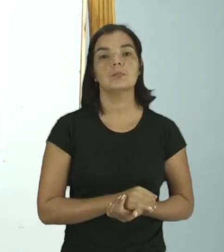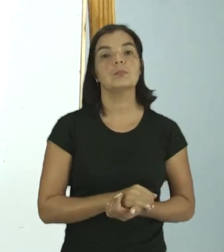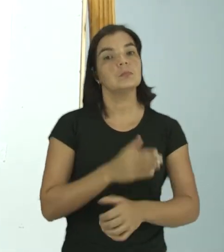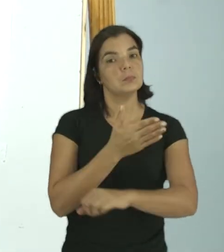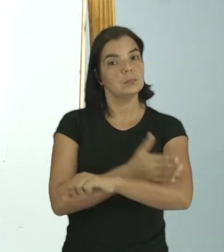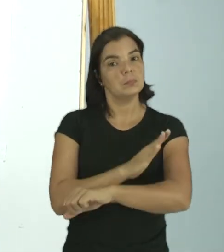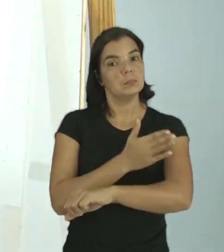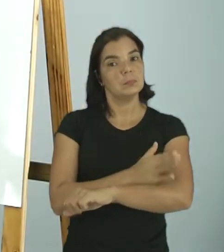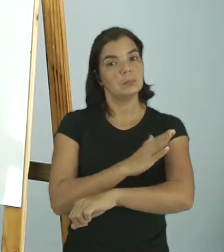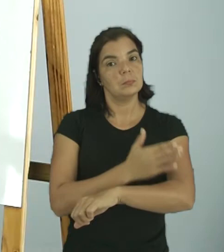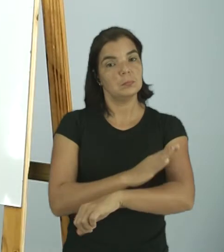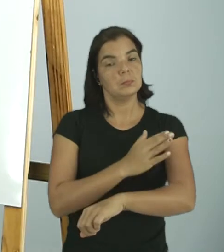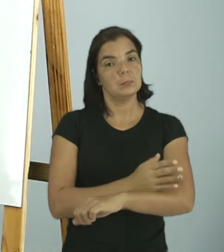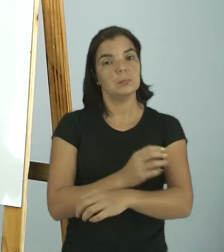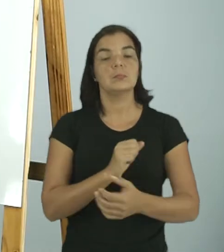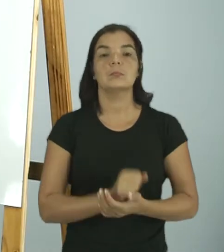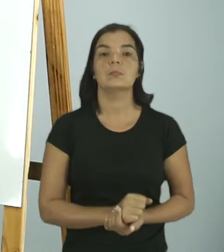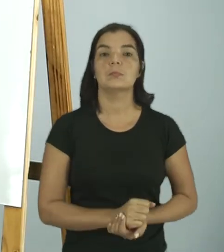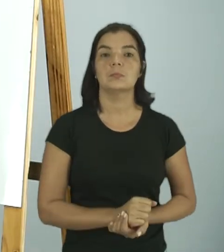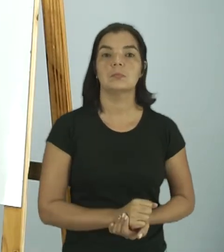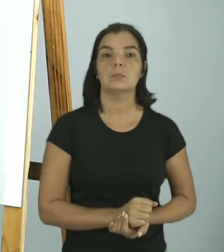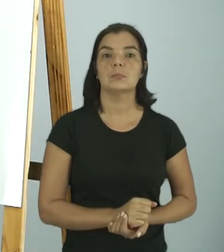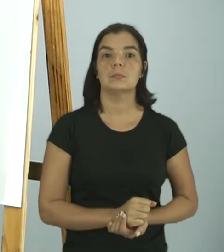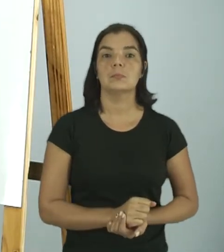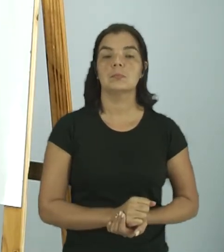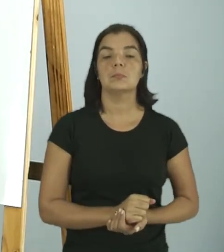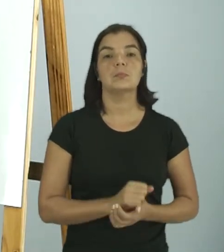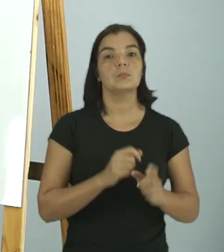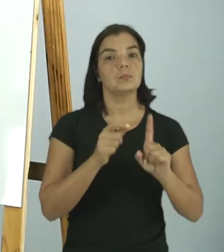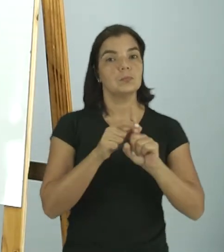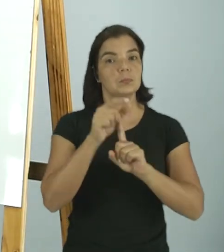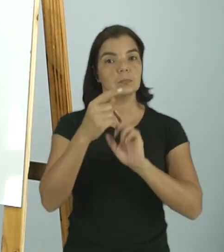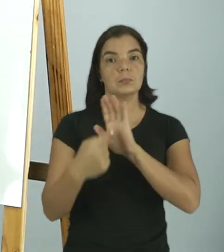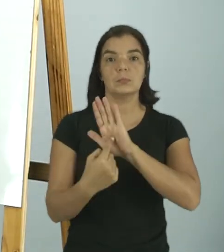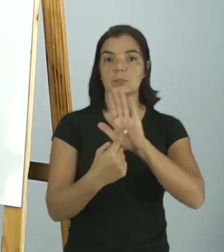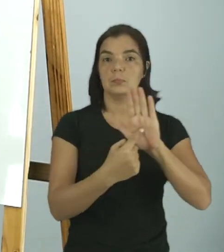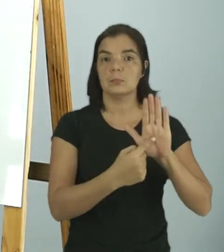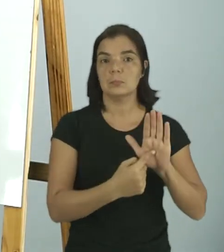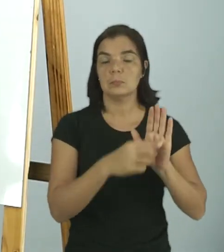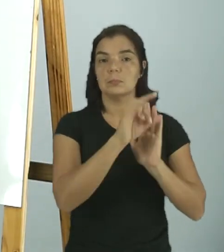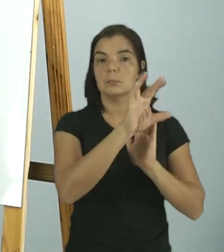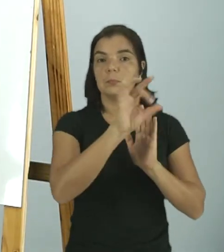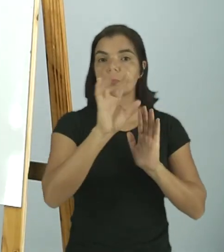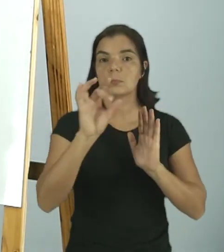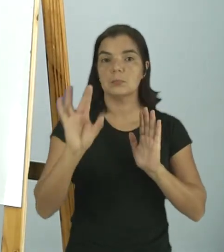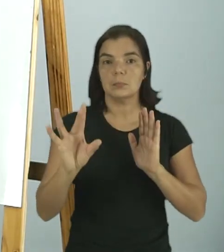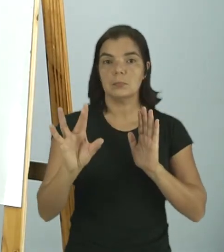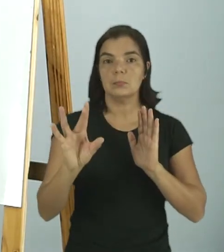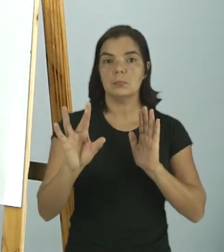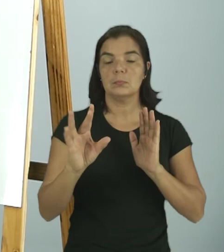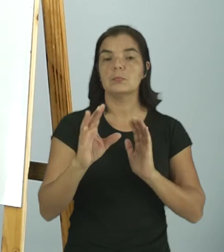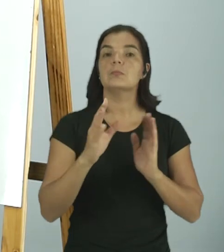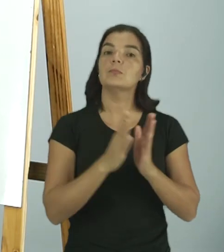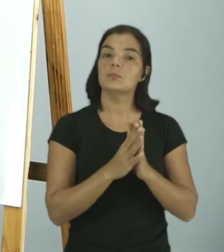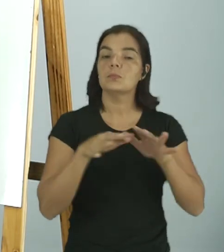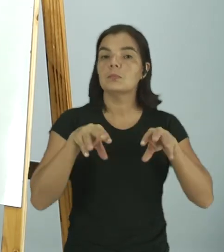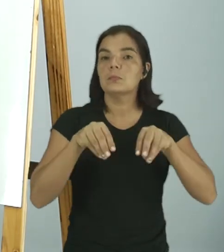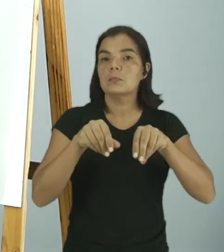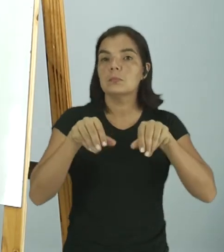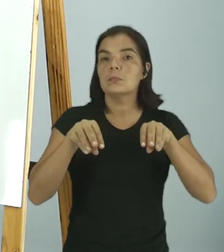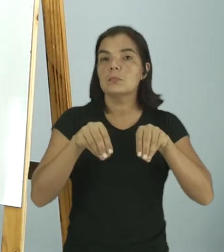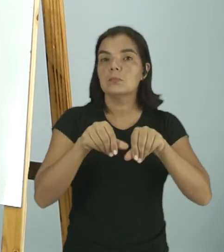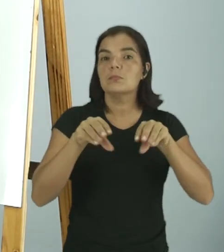prática né através dos nossos palitinho representando cada palitinho uma massinha